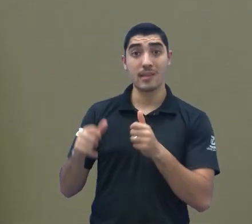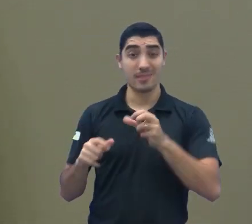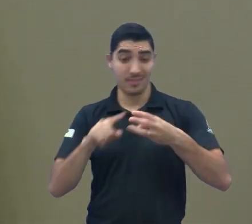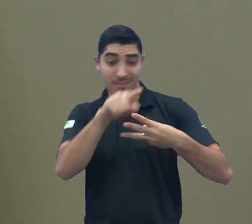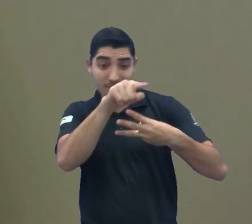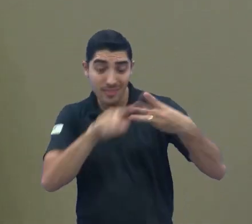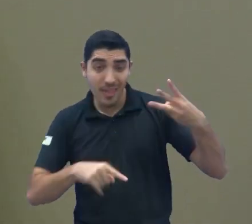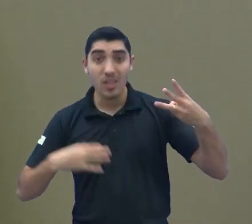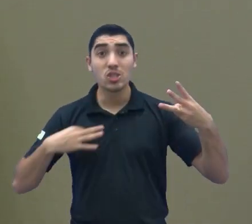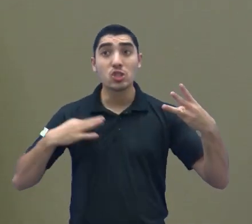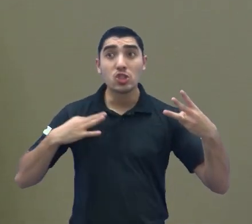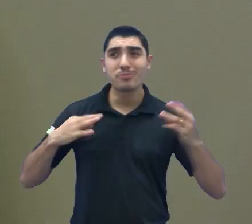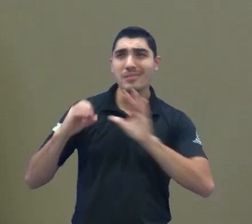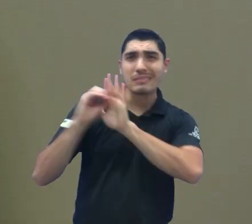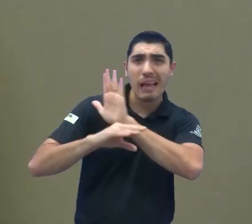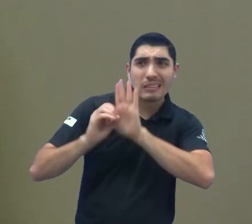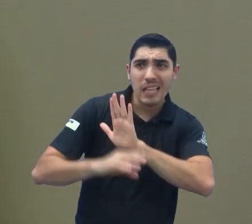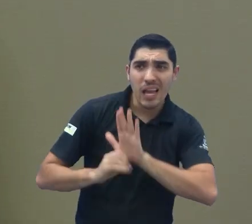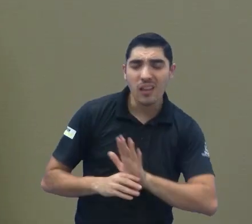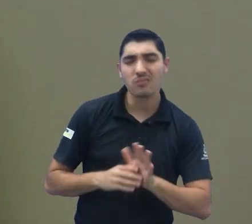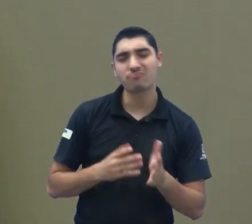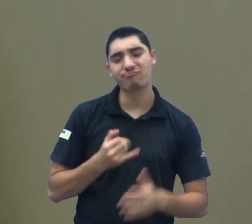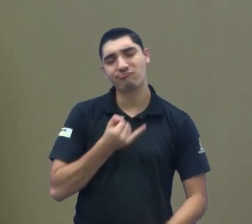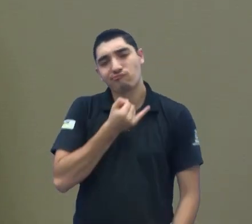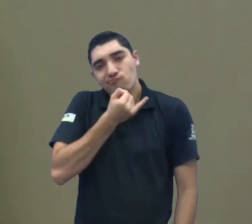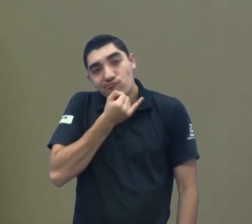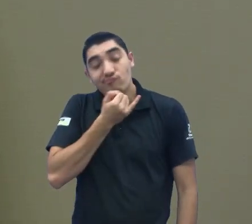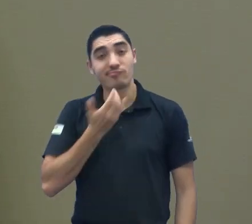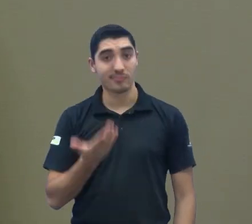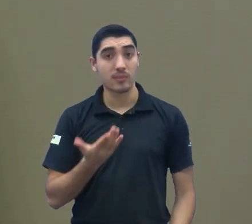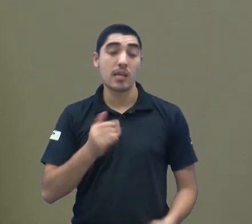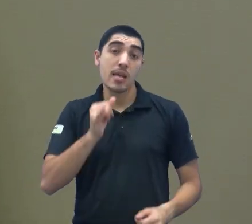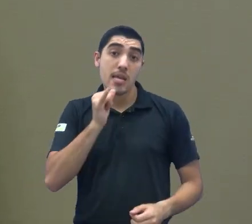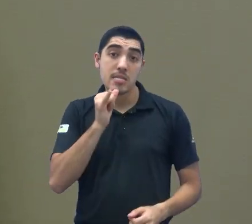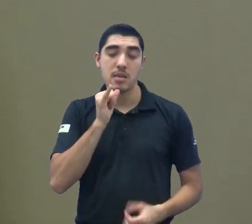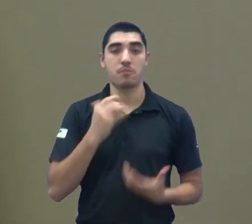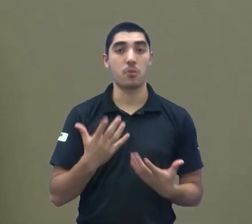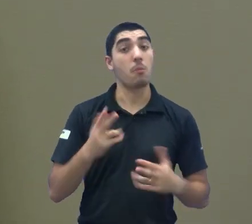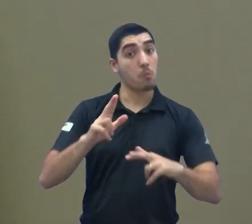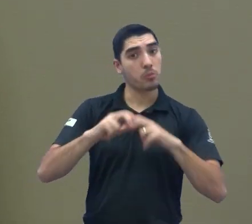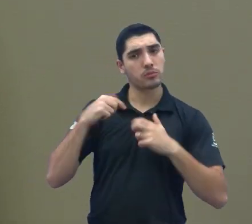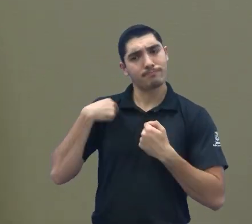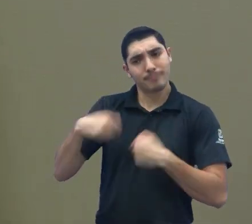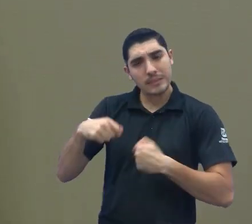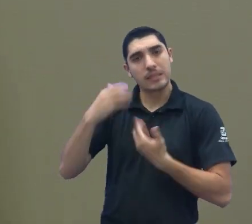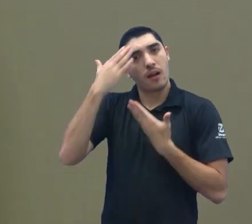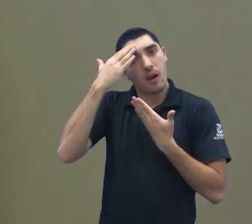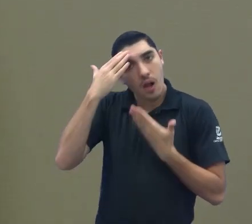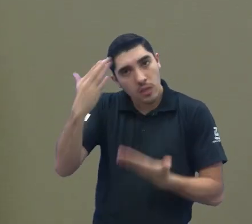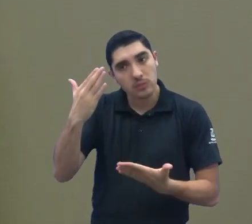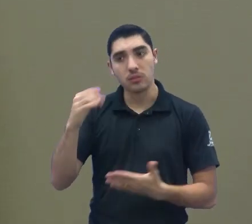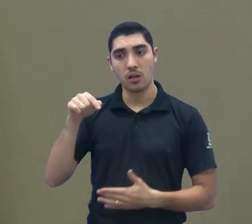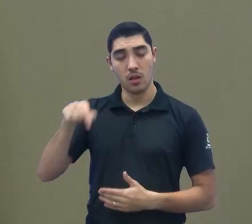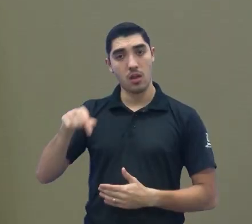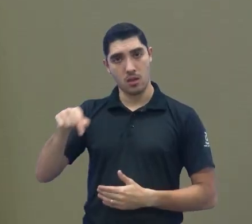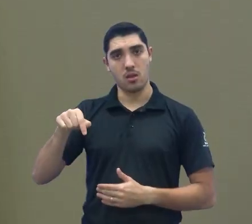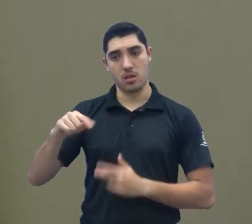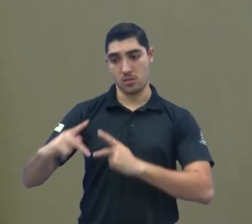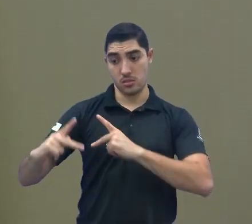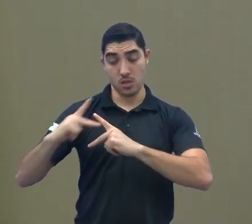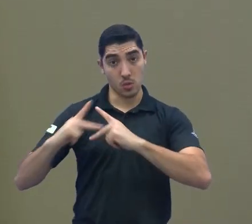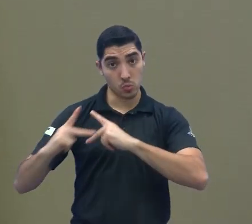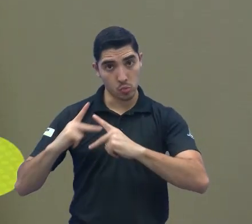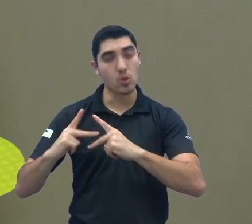menos, né, na LBF. Então, assim, eu não posso deixar de citar o apoio que nós tivemos do São José Desportivo em relação a isso,